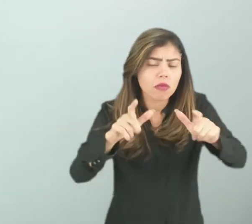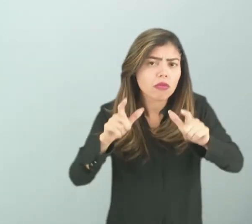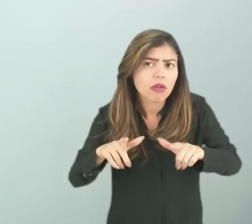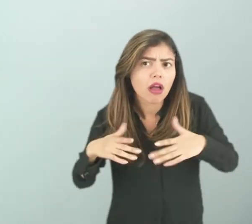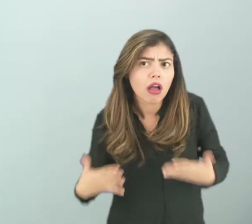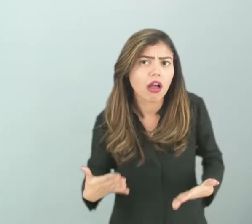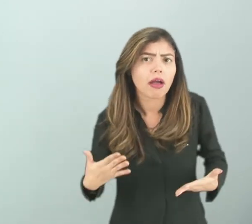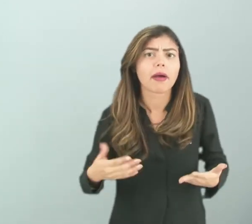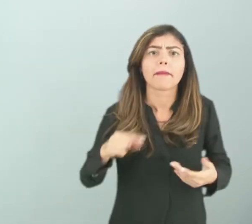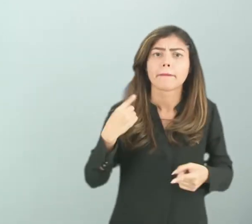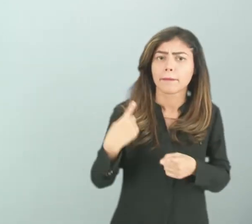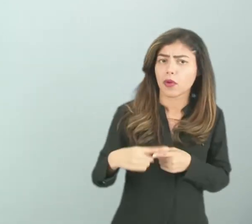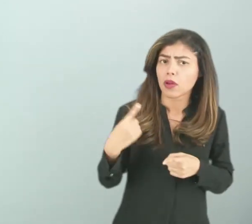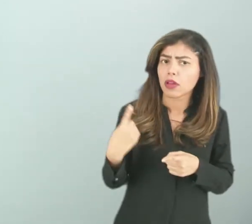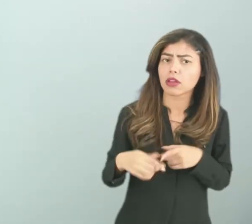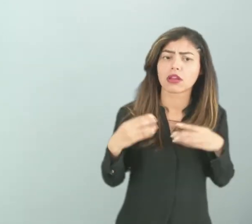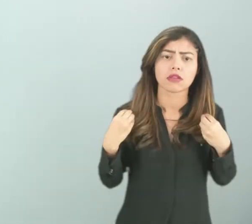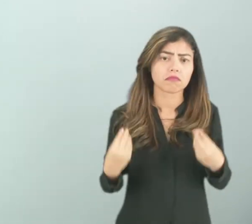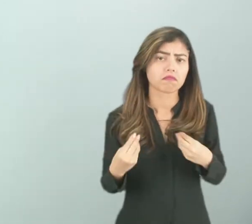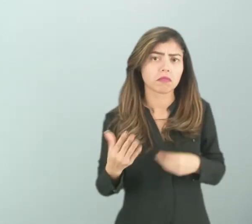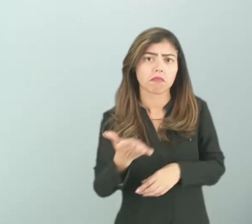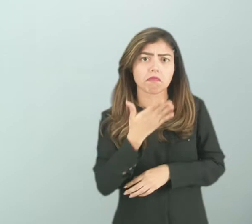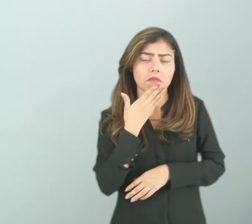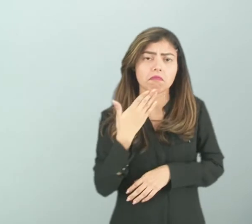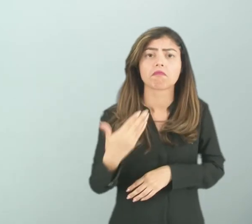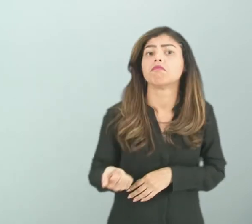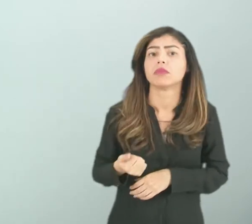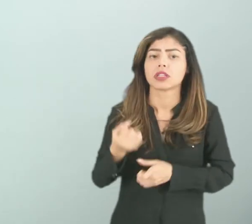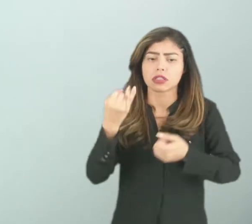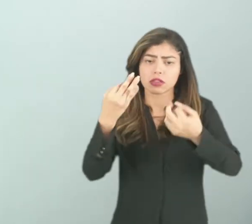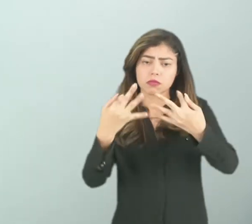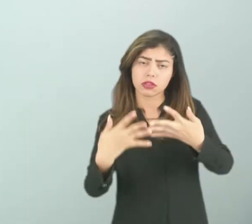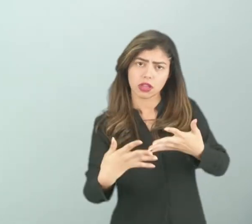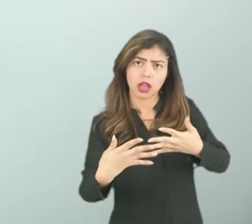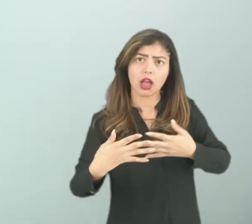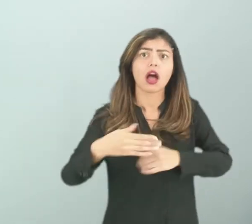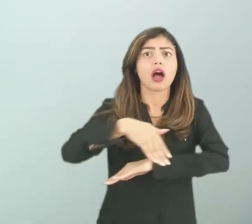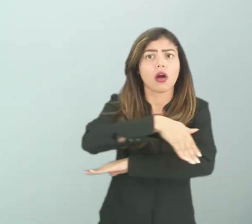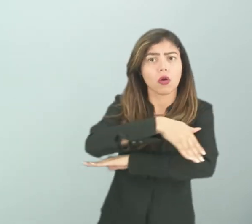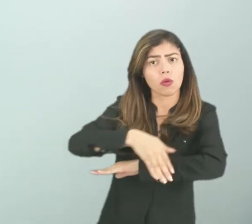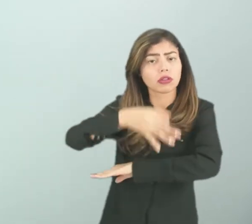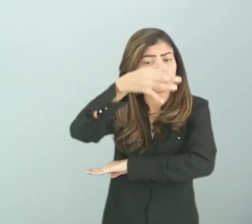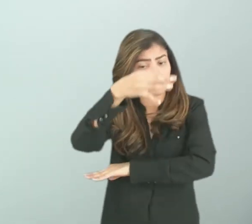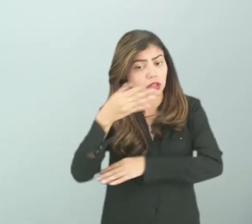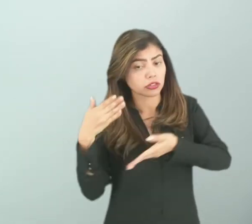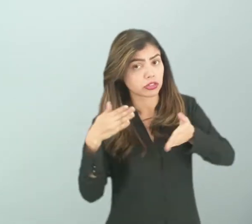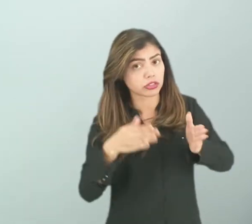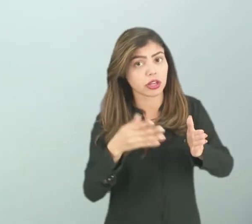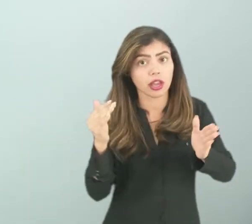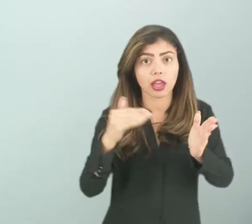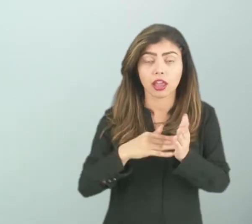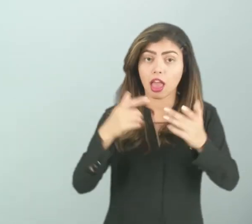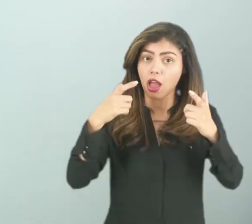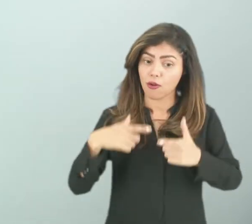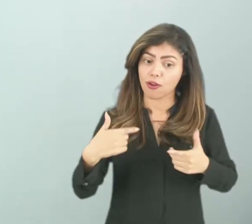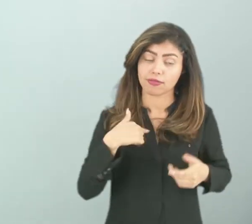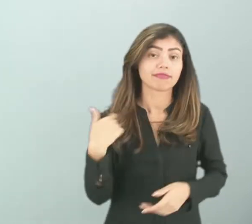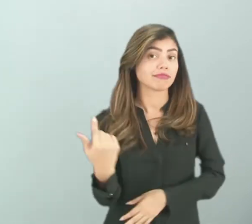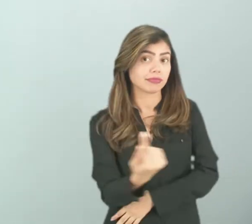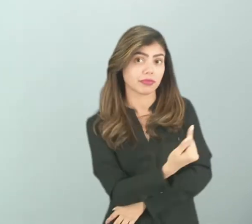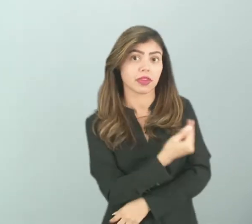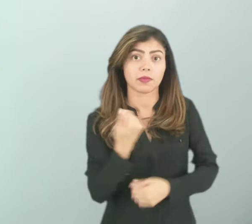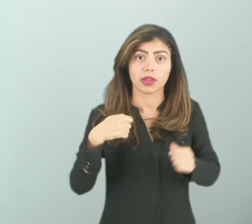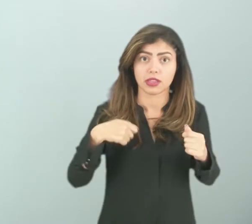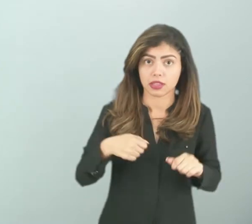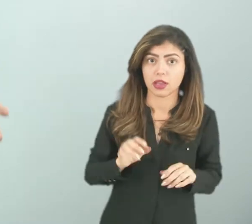local aonde nós estamos para poder dar a coordenada correta para que as pessoas cheguem até onde nós estamos, né? Então,